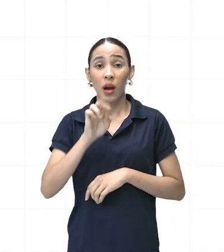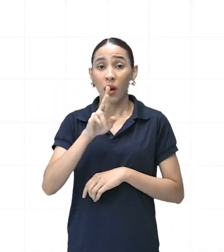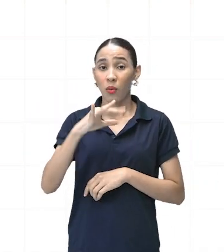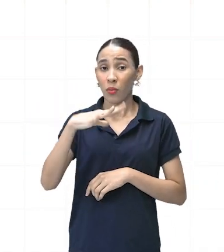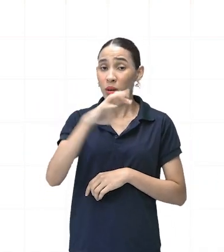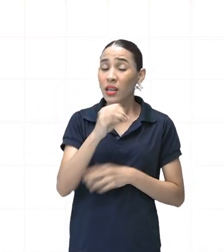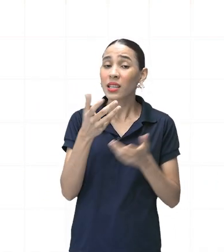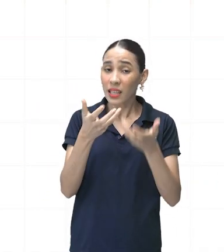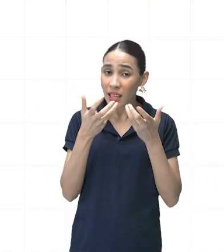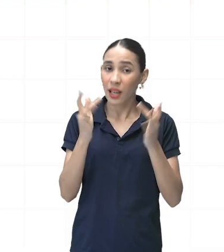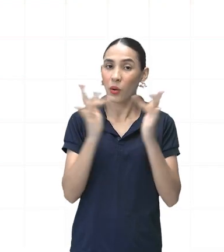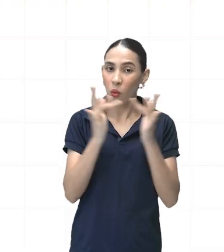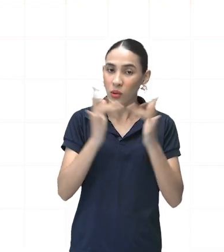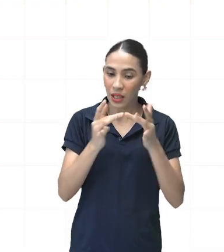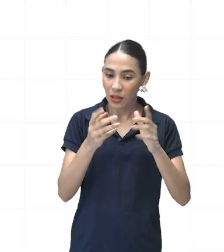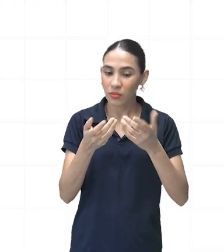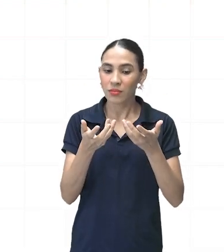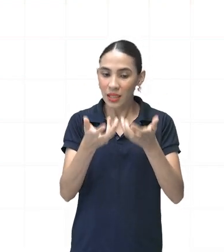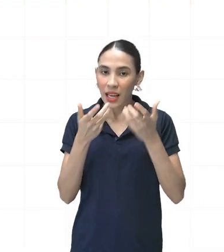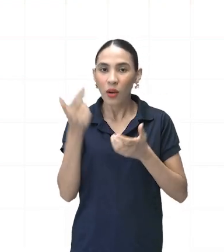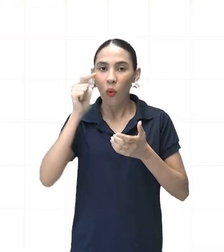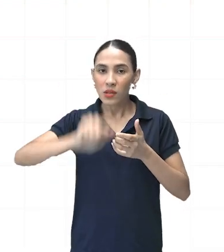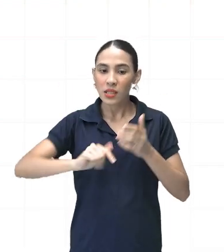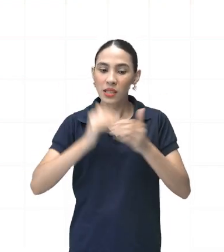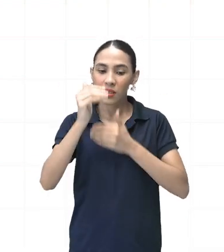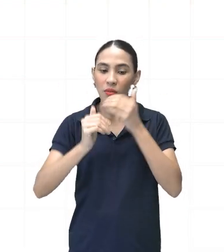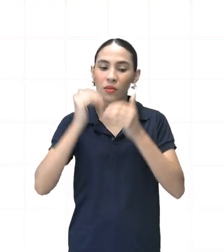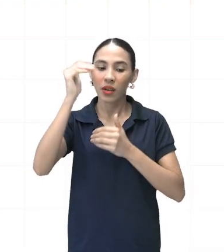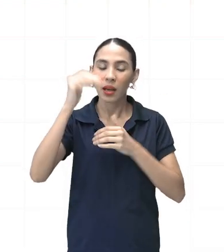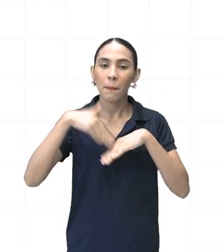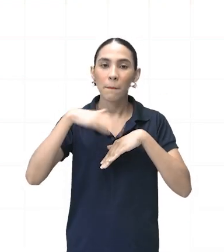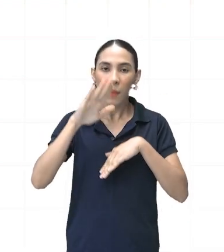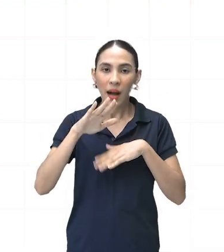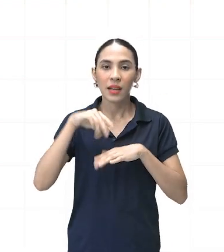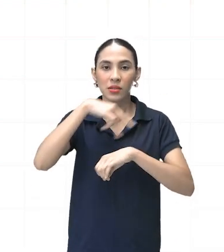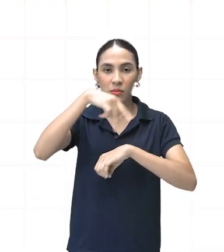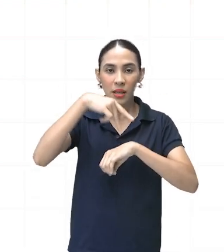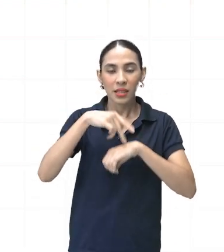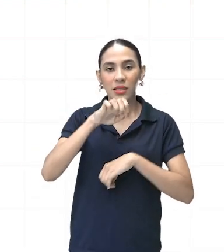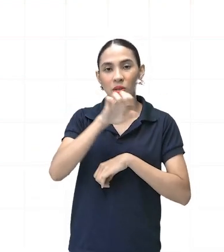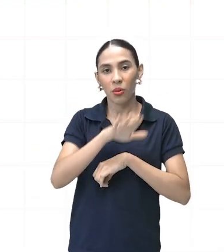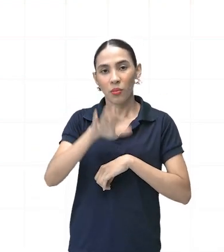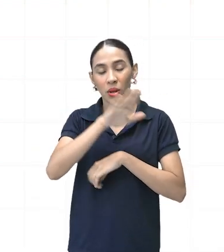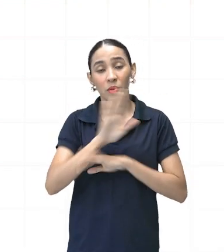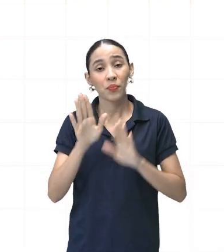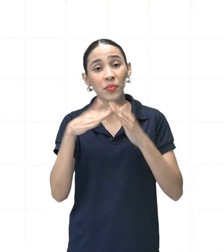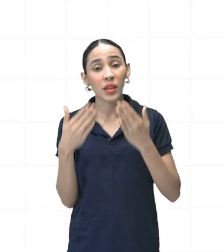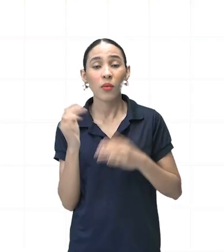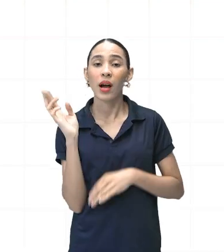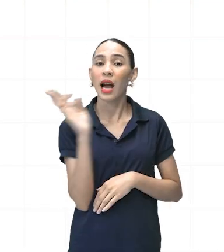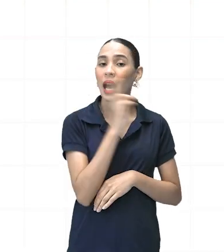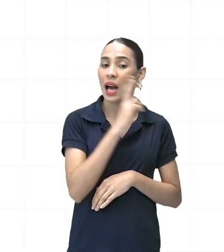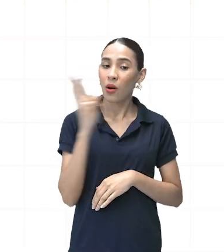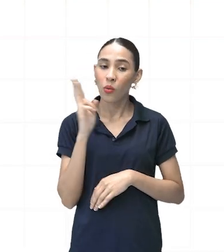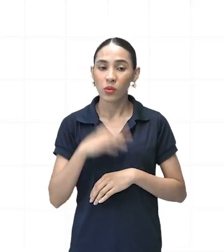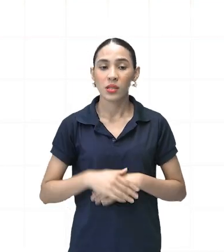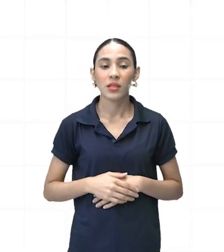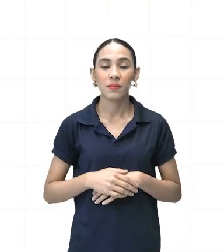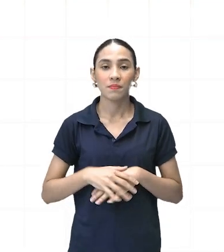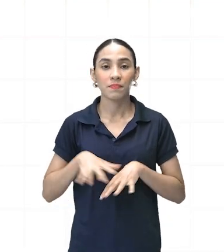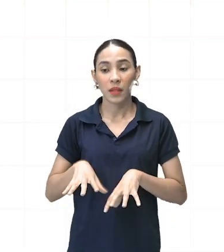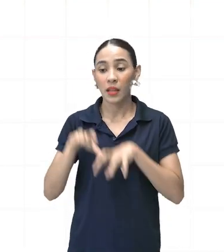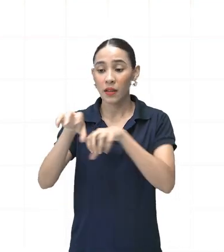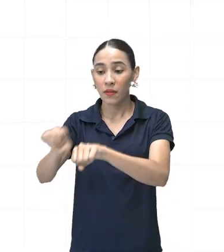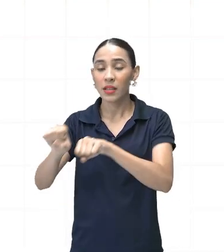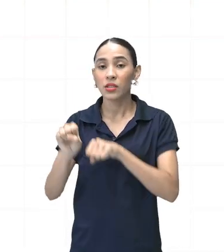quer manter esse contato, quer se desenvolver cada vez mais com os países europeus. Então, a Rússia, gente,